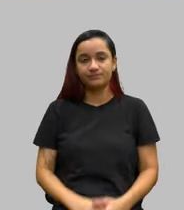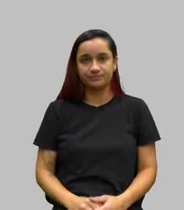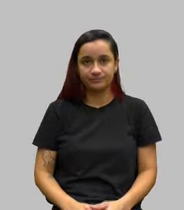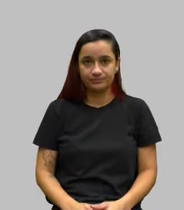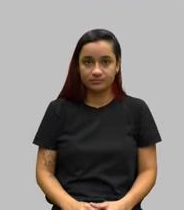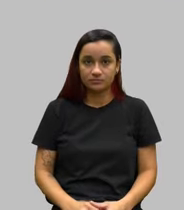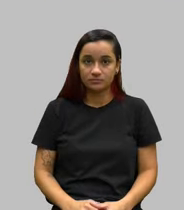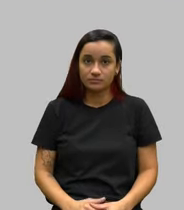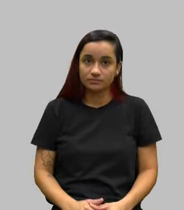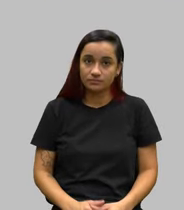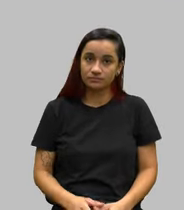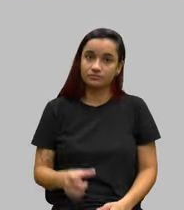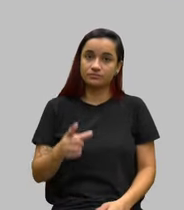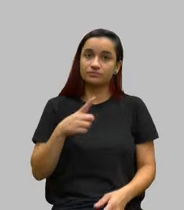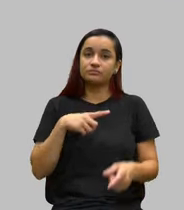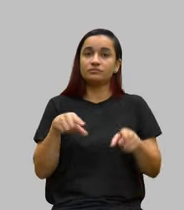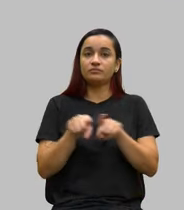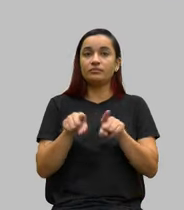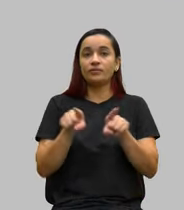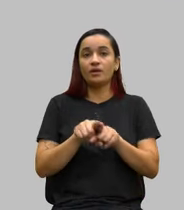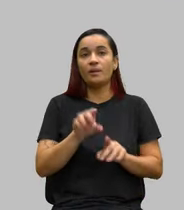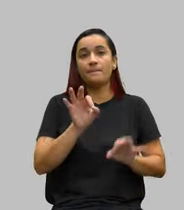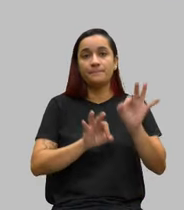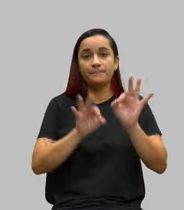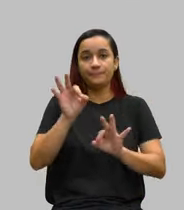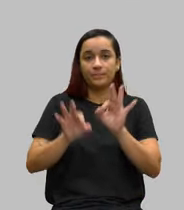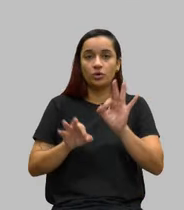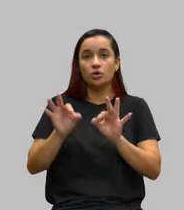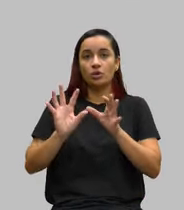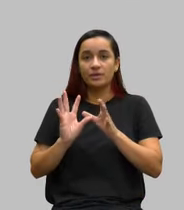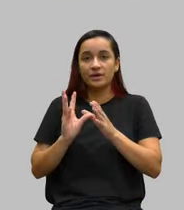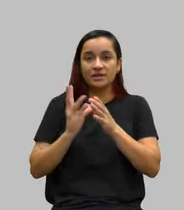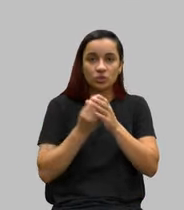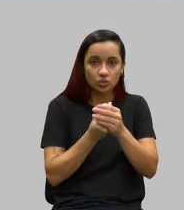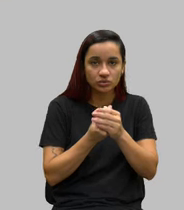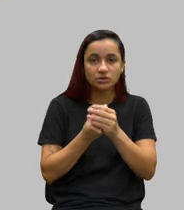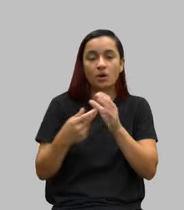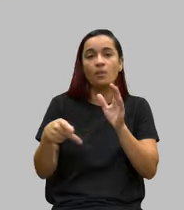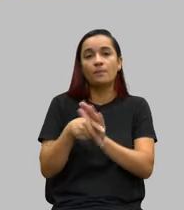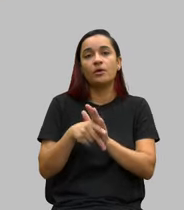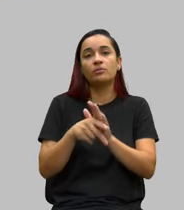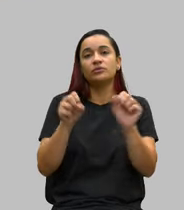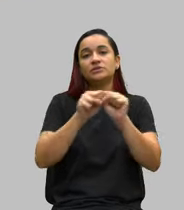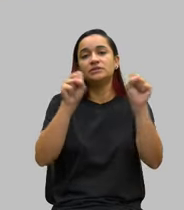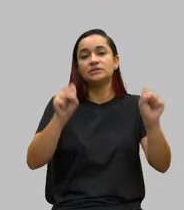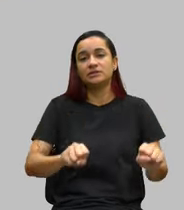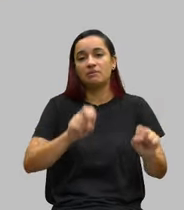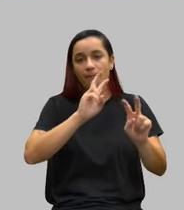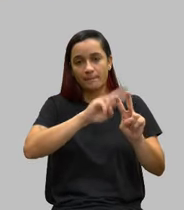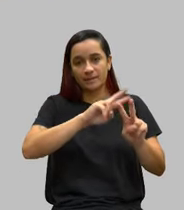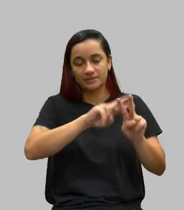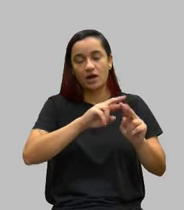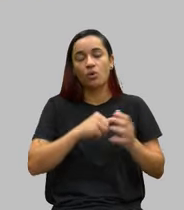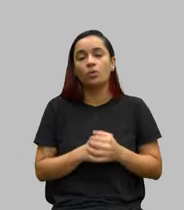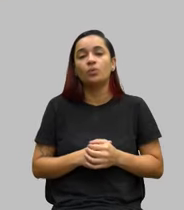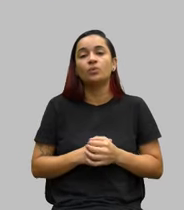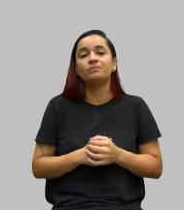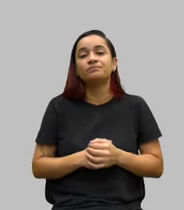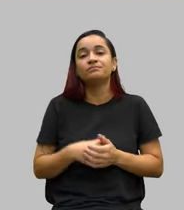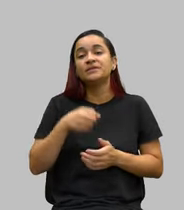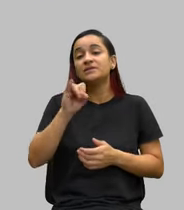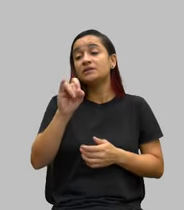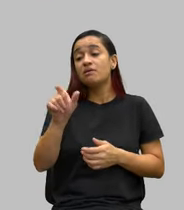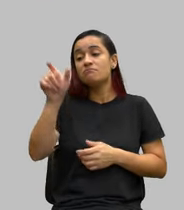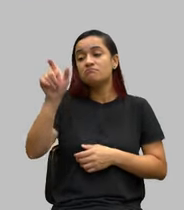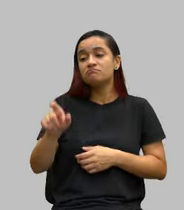temos aí um programa também de inclusão social de egressos do sistema ial e quando a gente prende uma pessoa quando